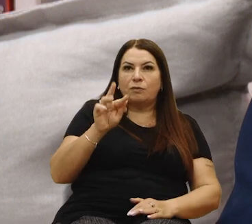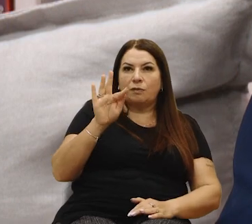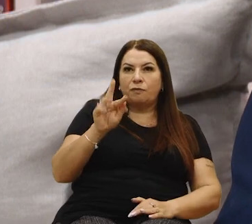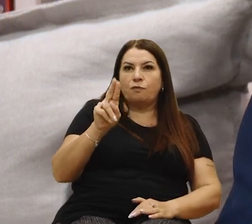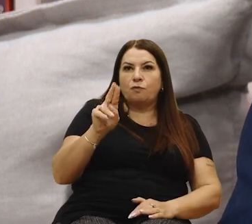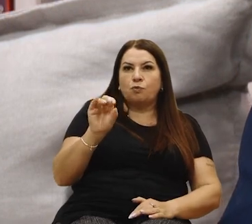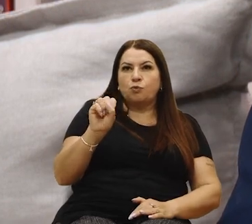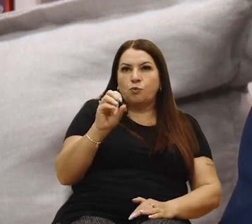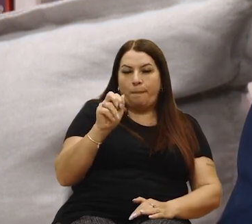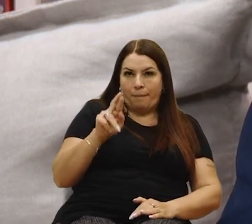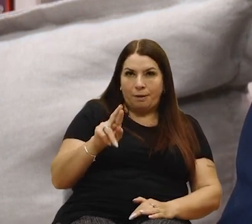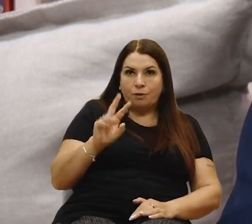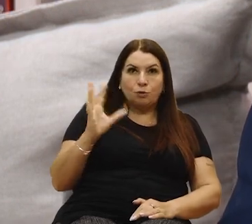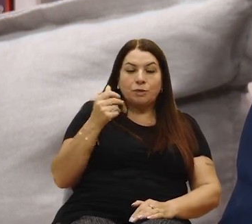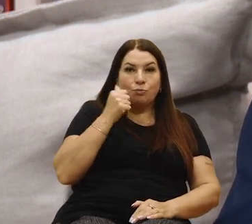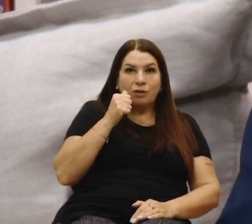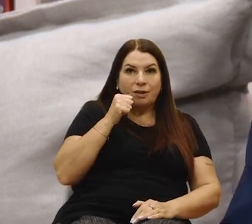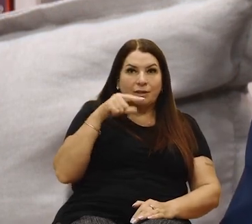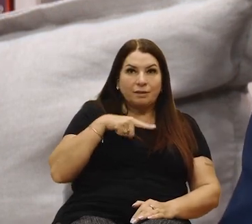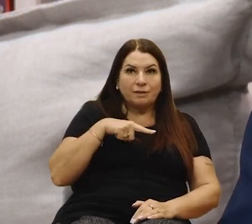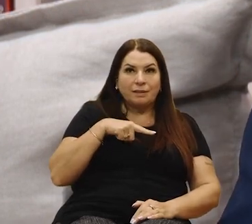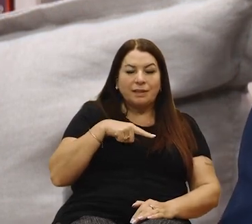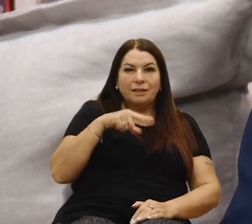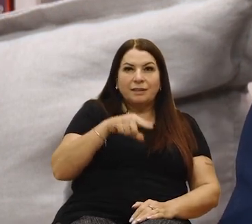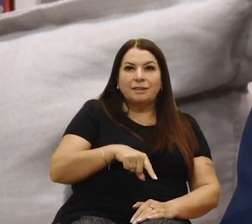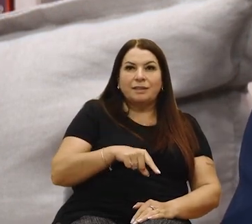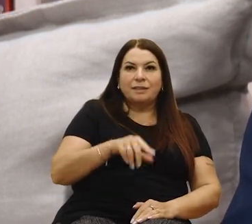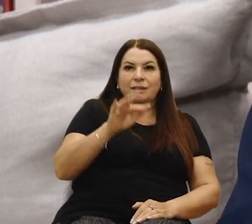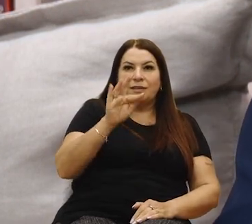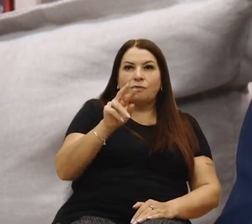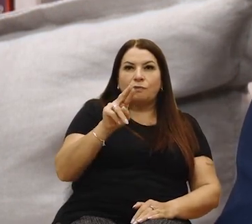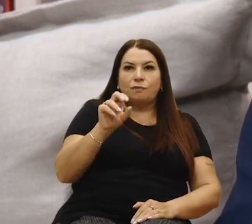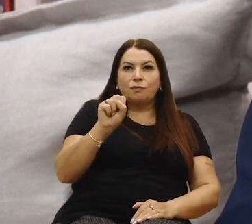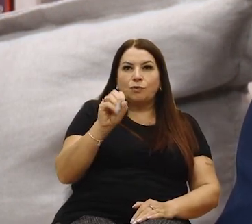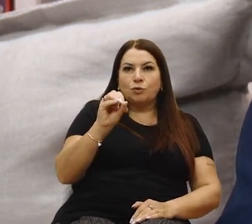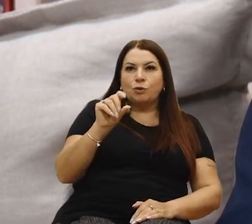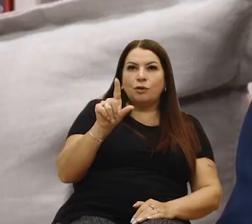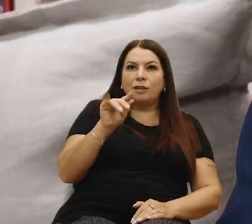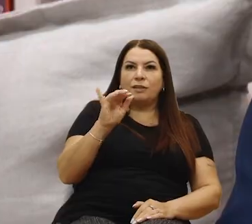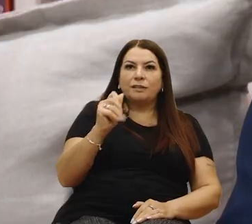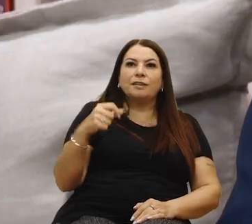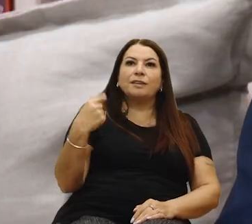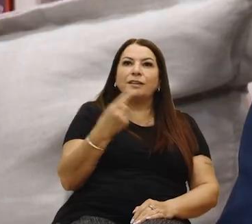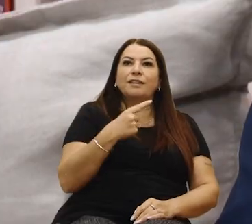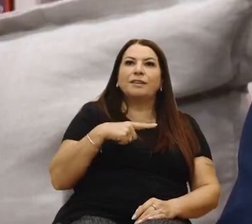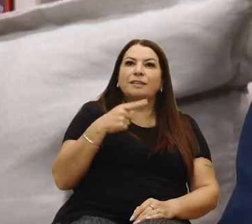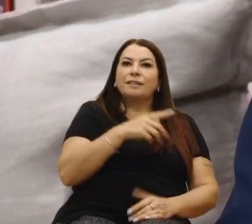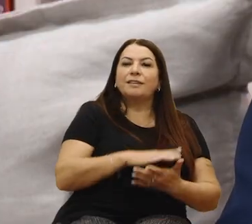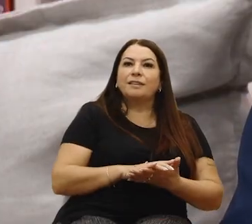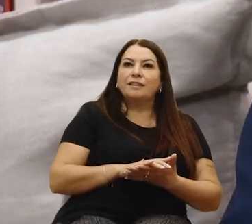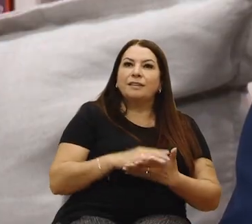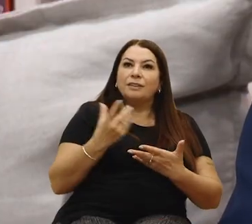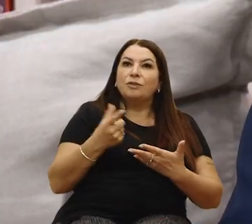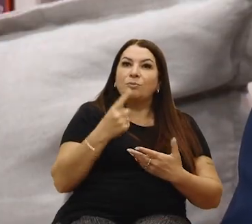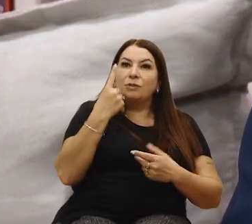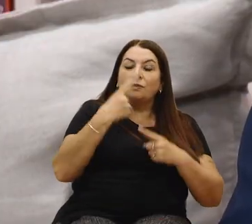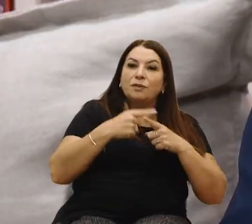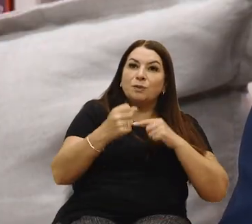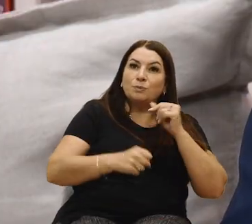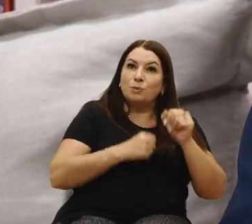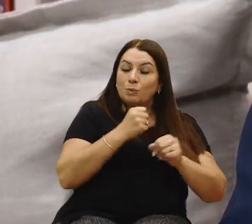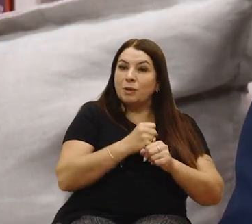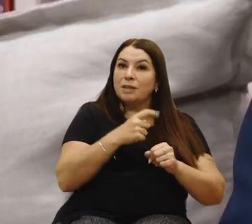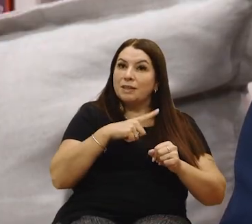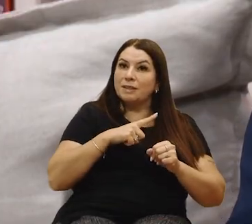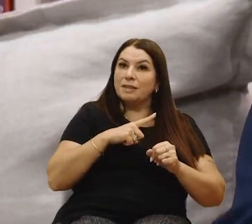todas as mulheres que entram, elas já recebem um título de Fusolinda. Então, as Fusolindas, uma vez por ano,